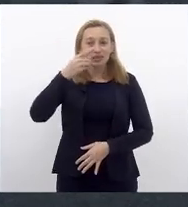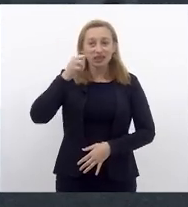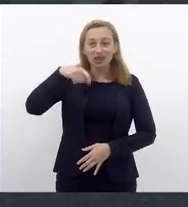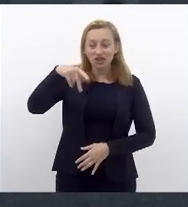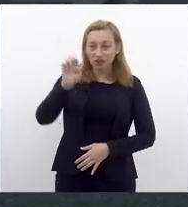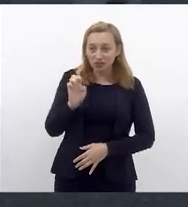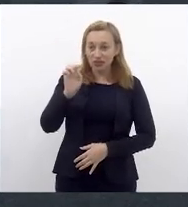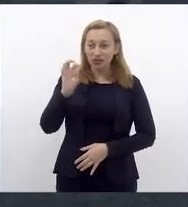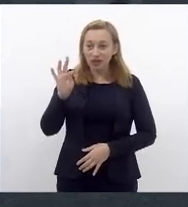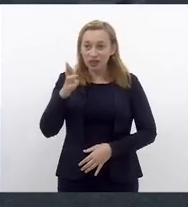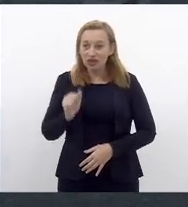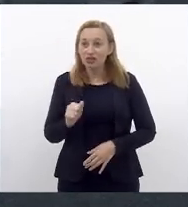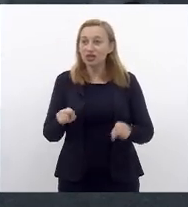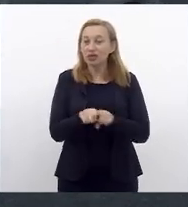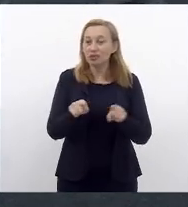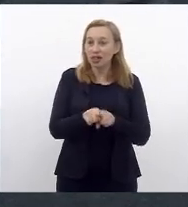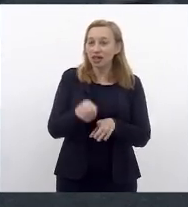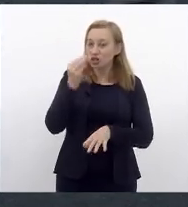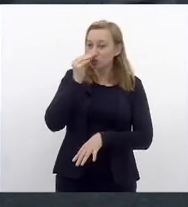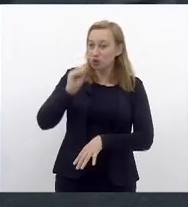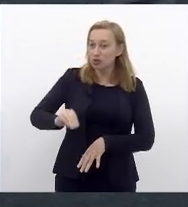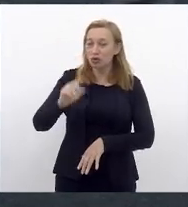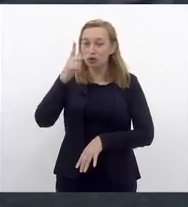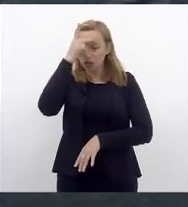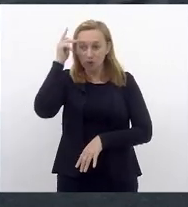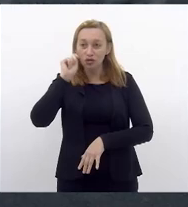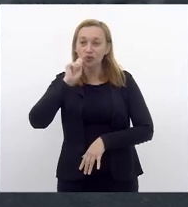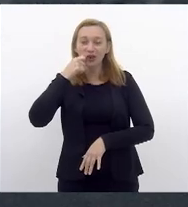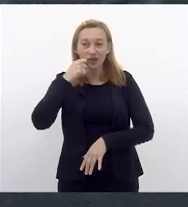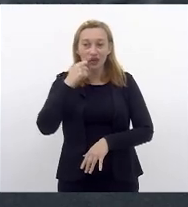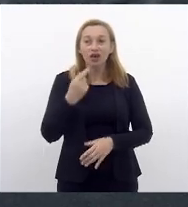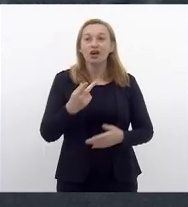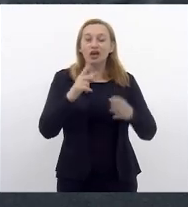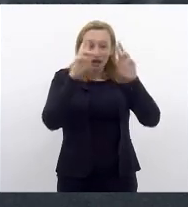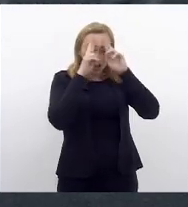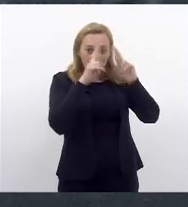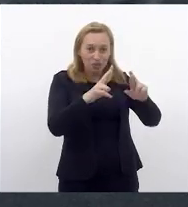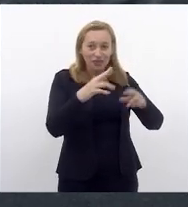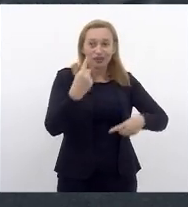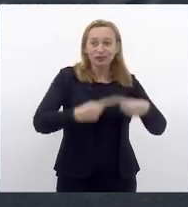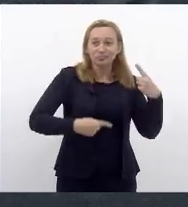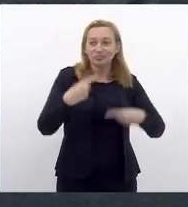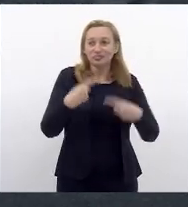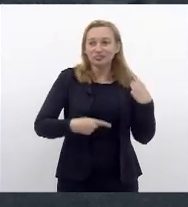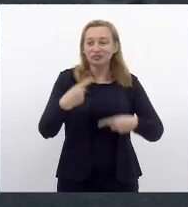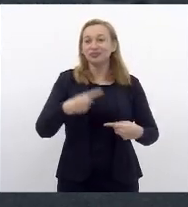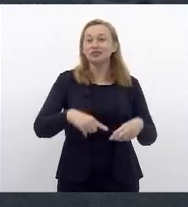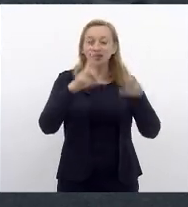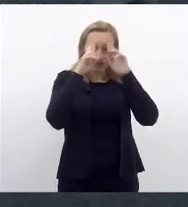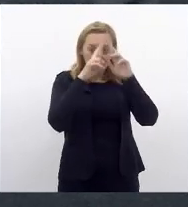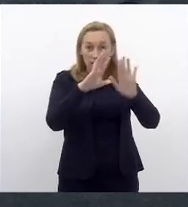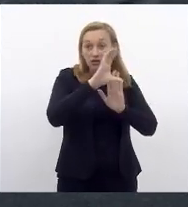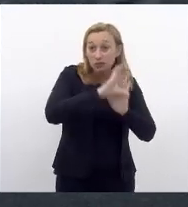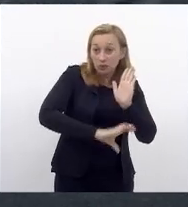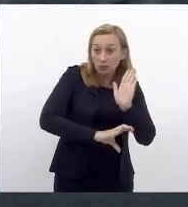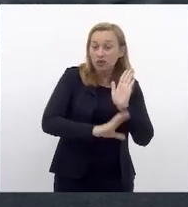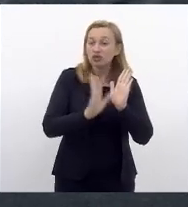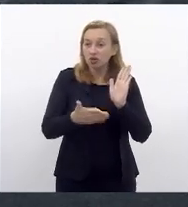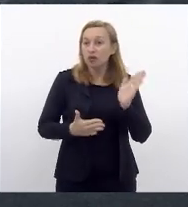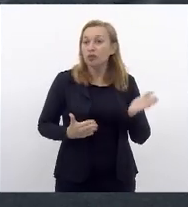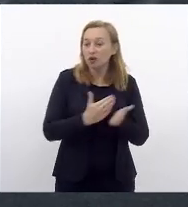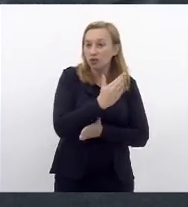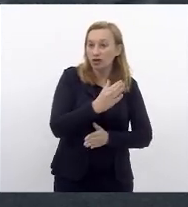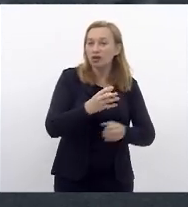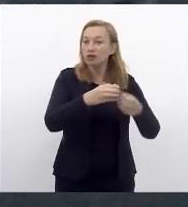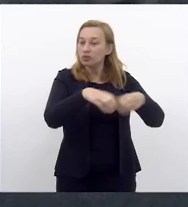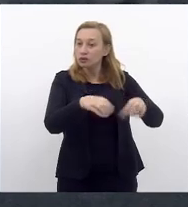que ofendeu os padeiros. Mais uma vez eu digo, pelas razões de respeito à política, de respeito ao currículo, uma vez que foi aprovado no